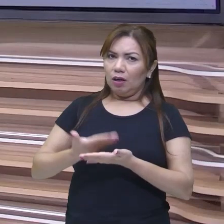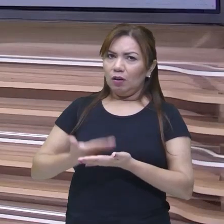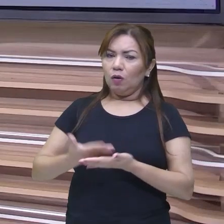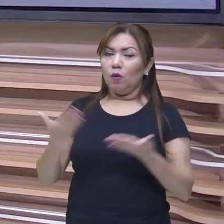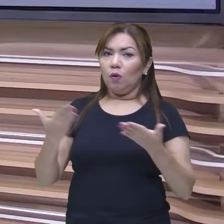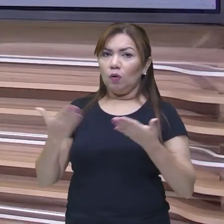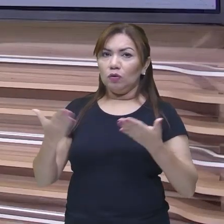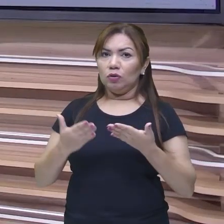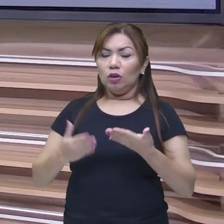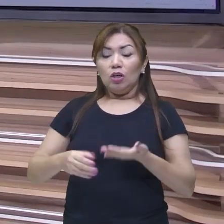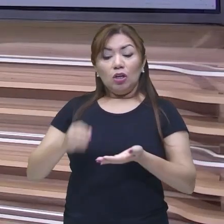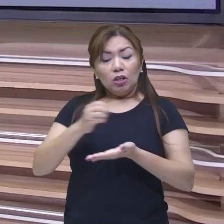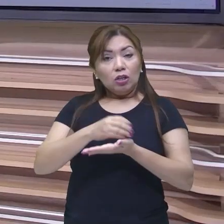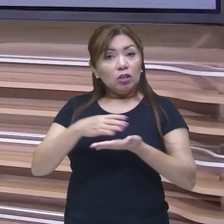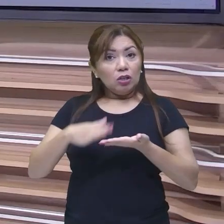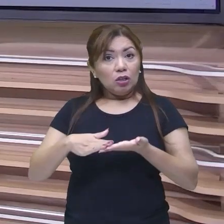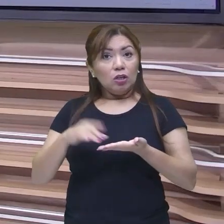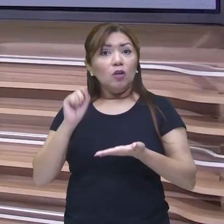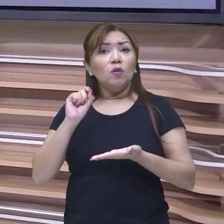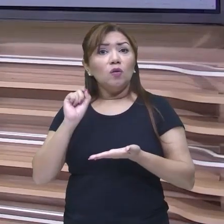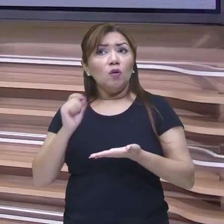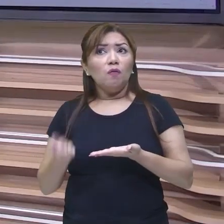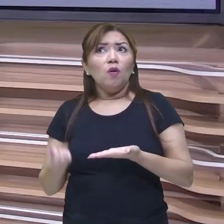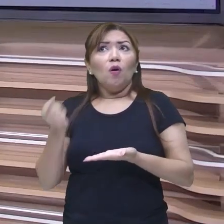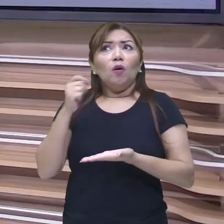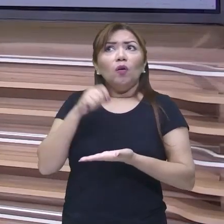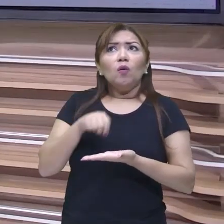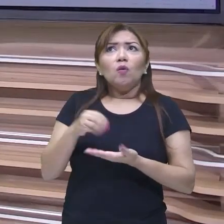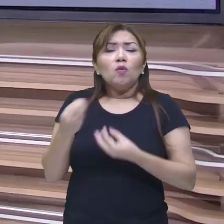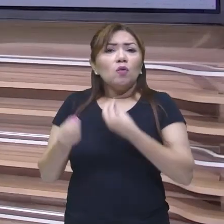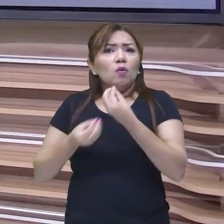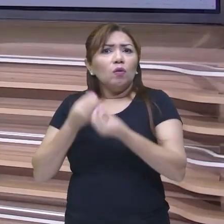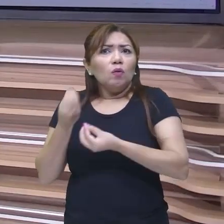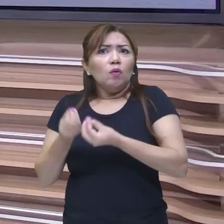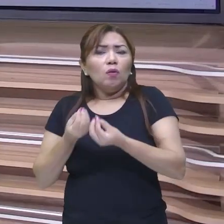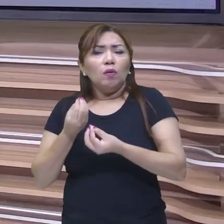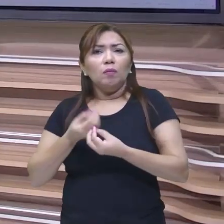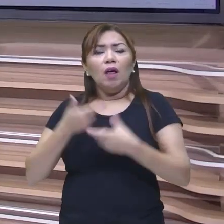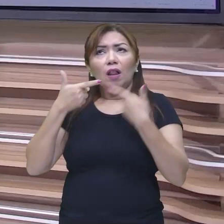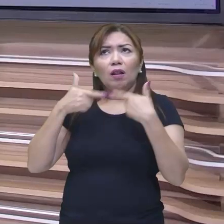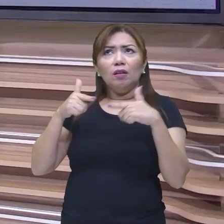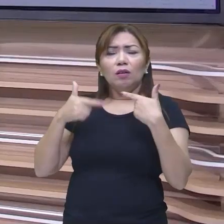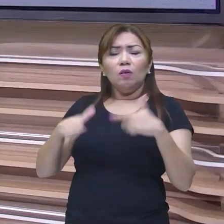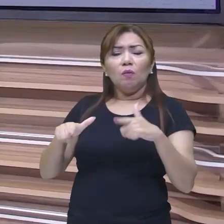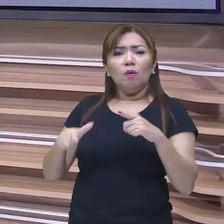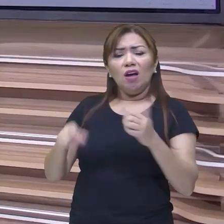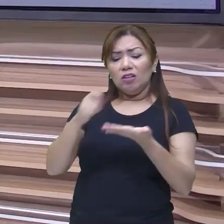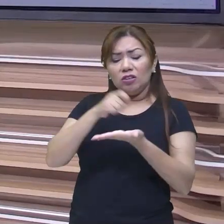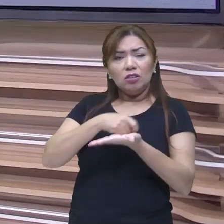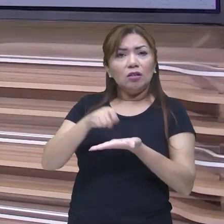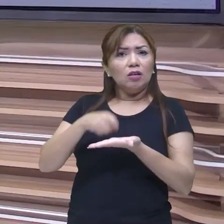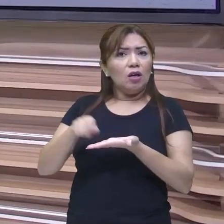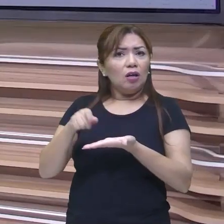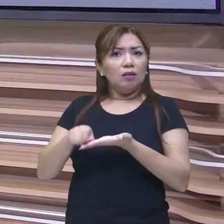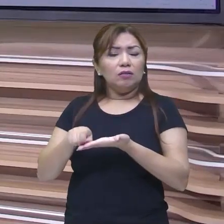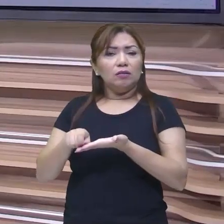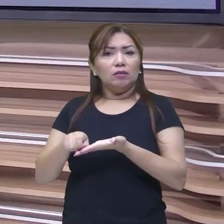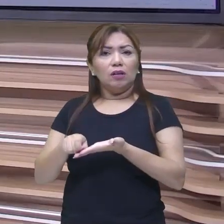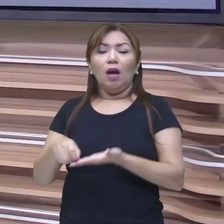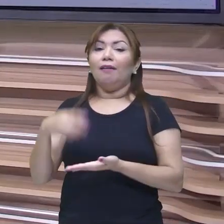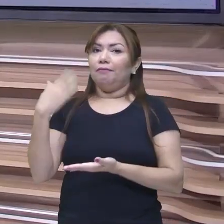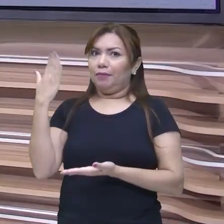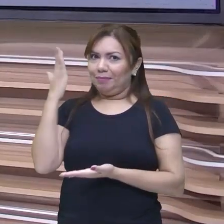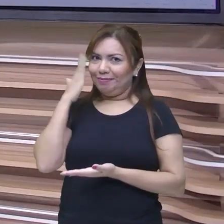que os portadores de textos, conhecer eles, a linguagem não verbal, produziremos também uma